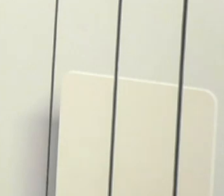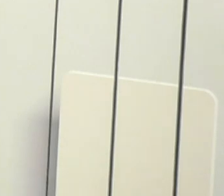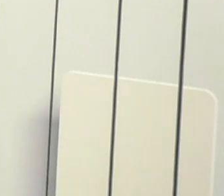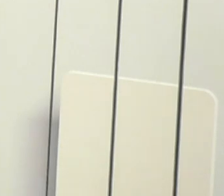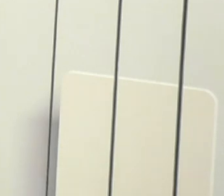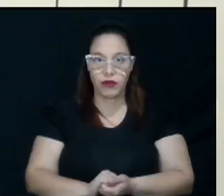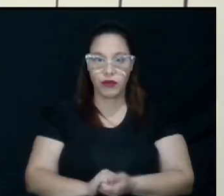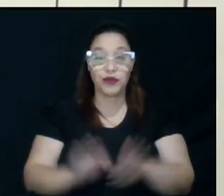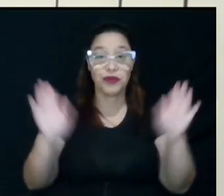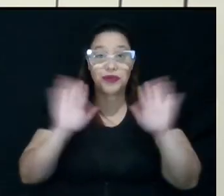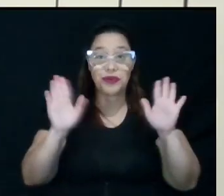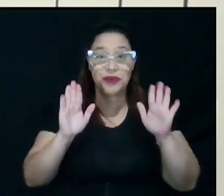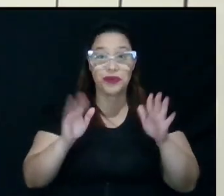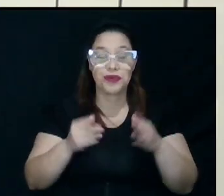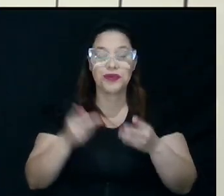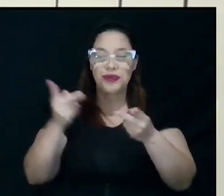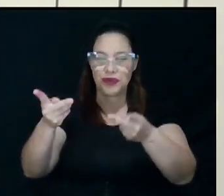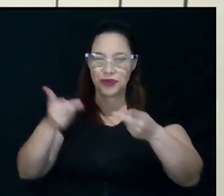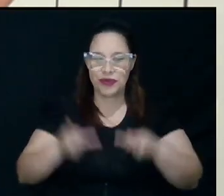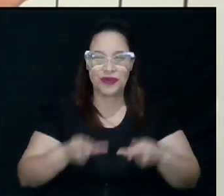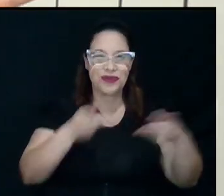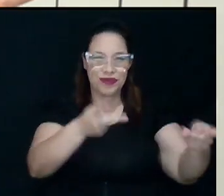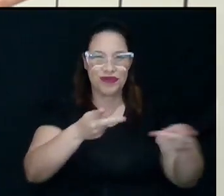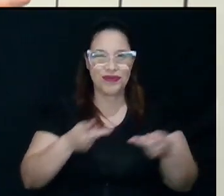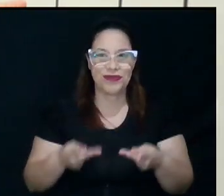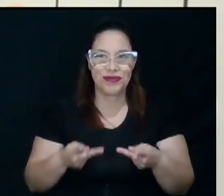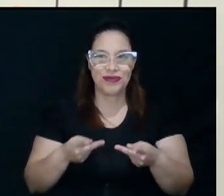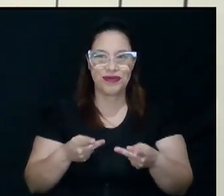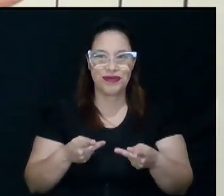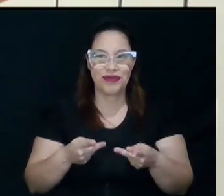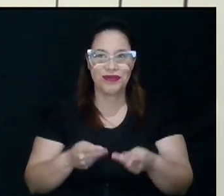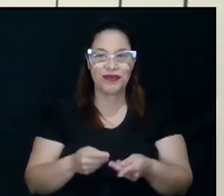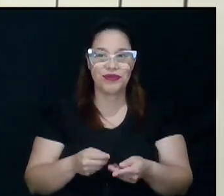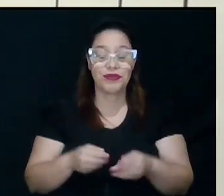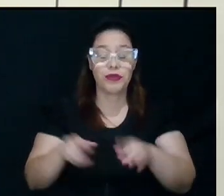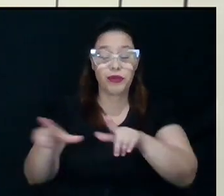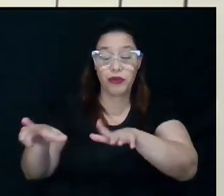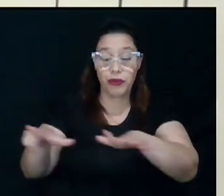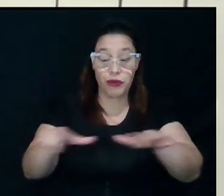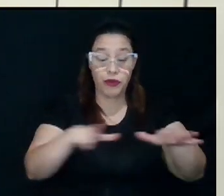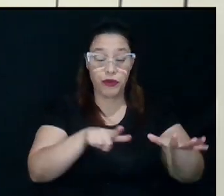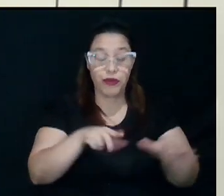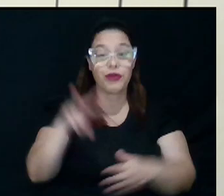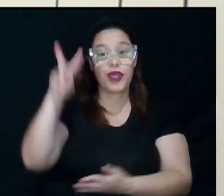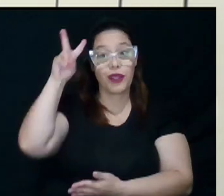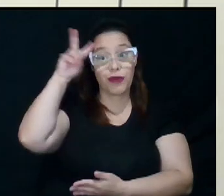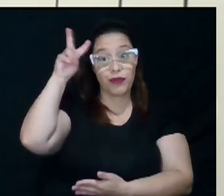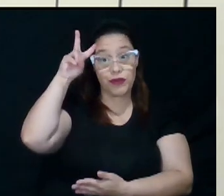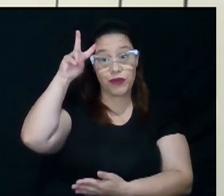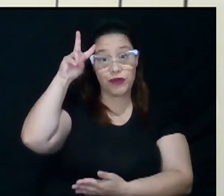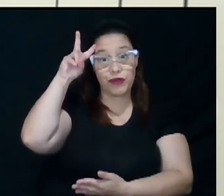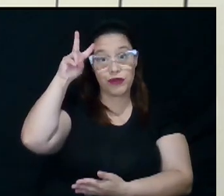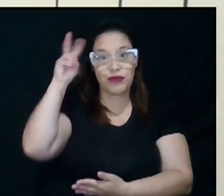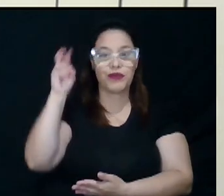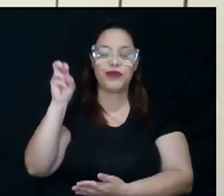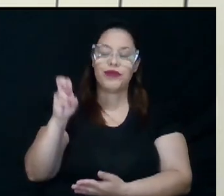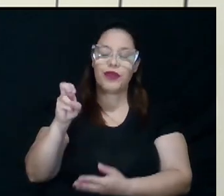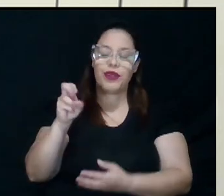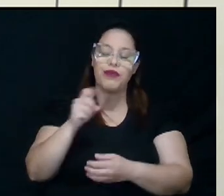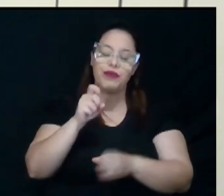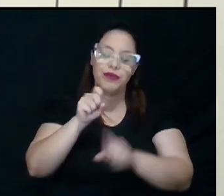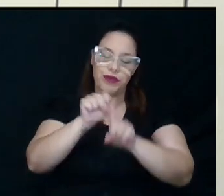Olá, seja bem-vinda, seja bem-vindo. Semana começando, segunda-feira, 5 de agosto de